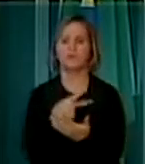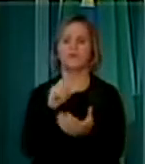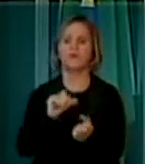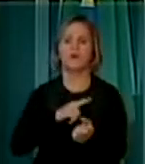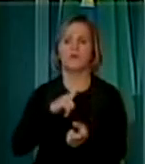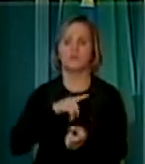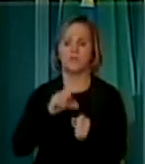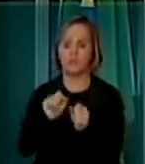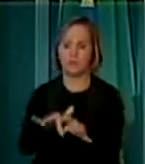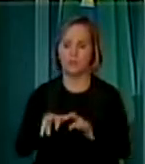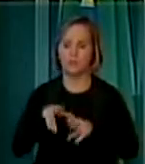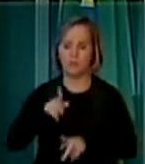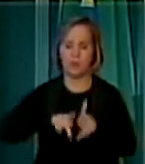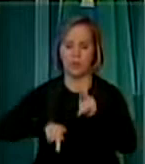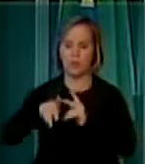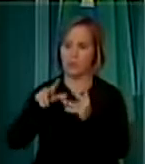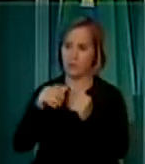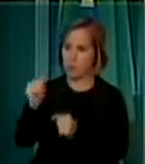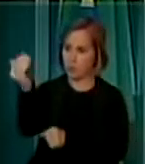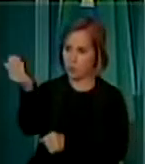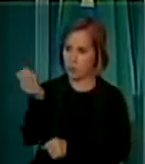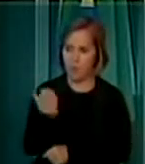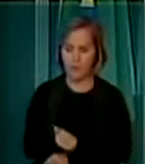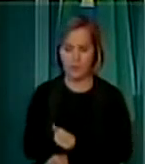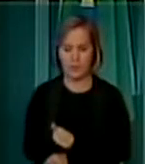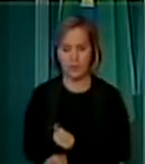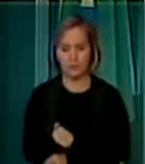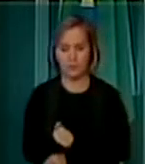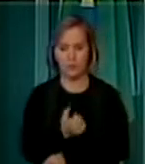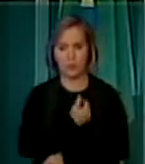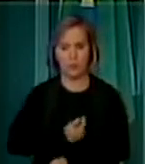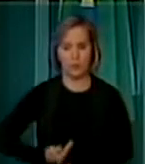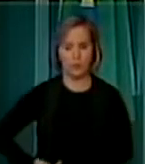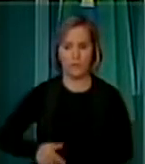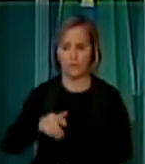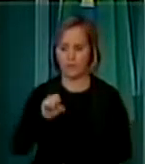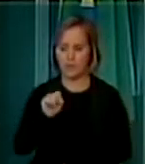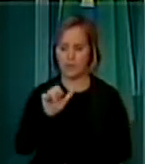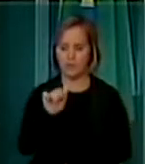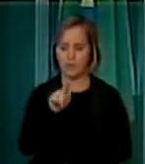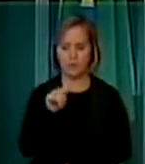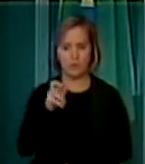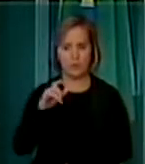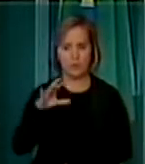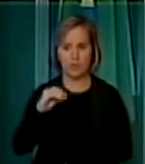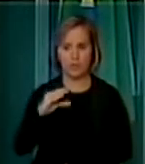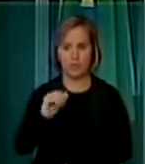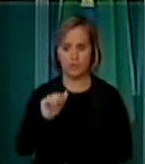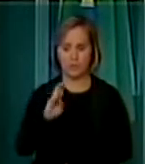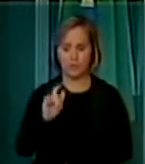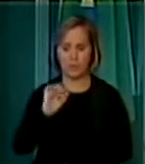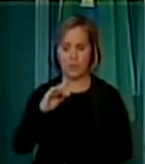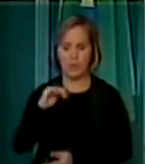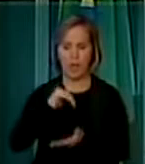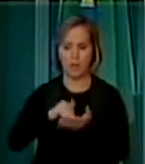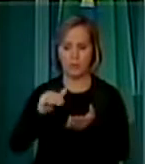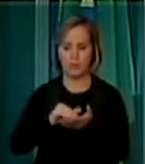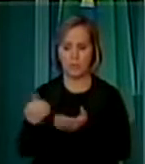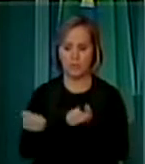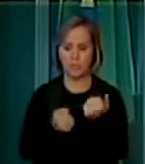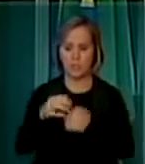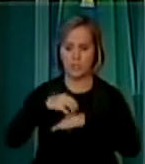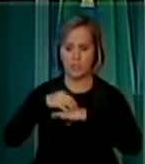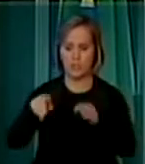pública em que foram convidados, além do governador Sérgio Cabral, o secretário de Transporte do